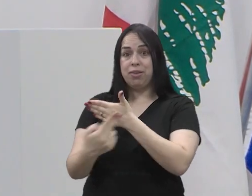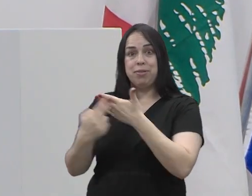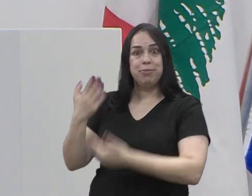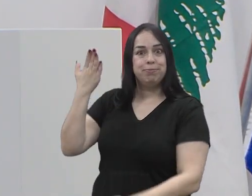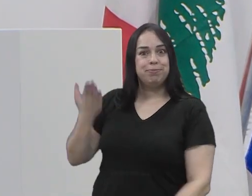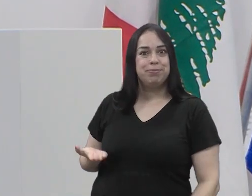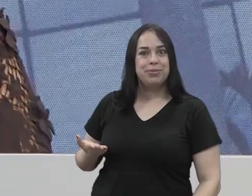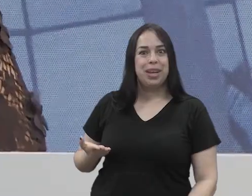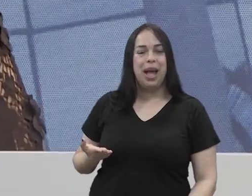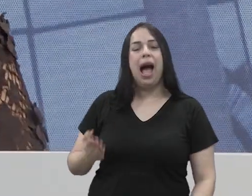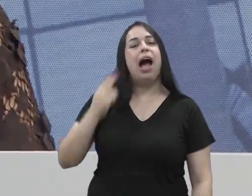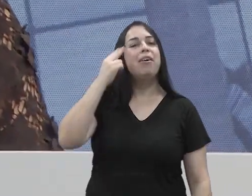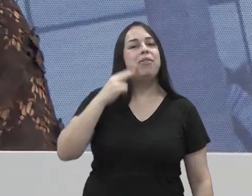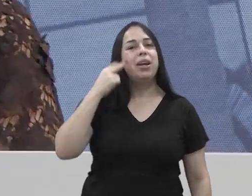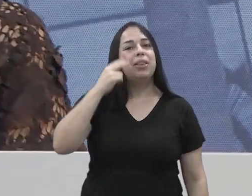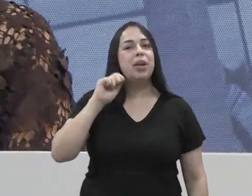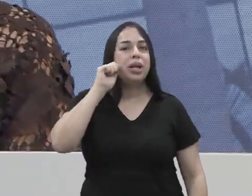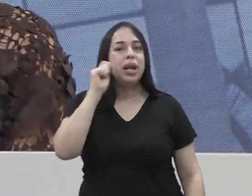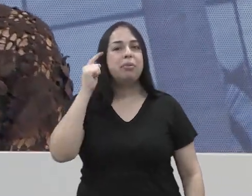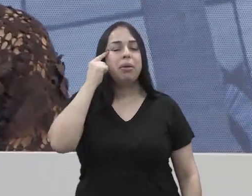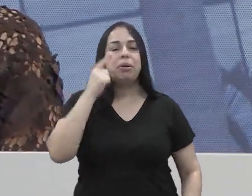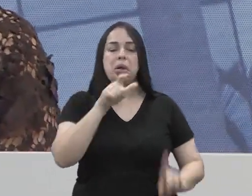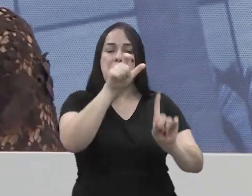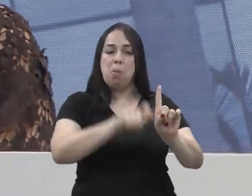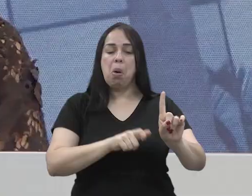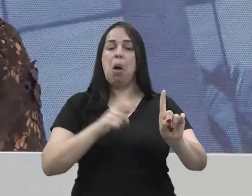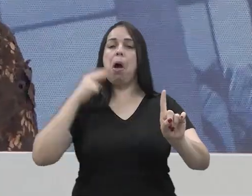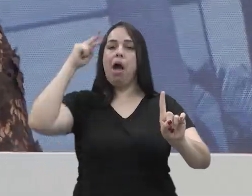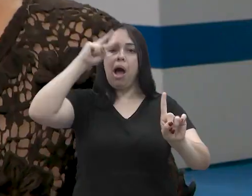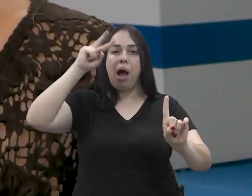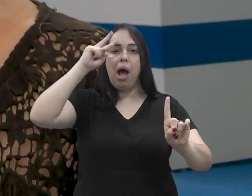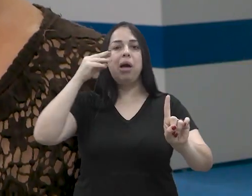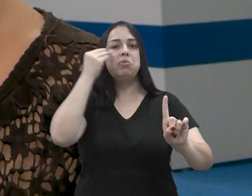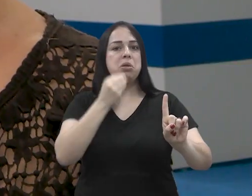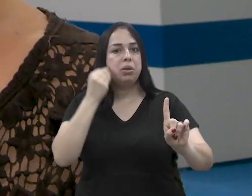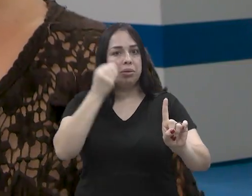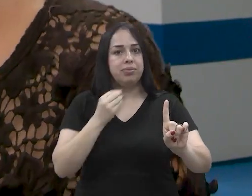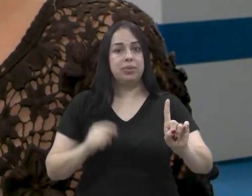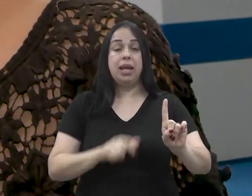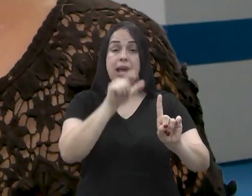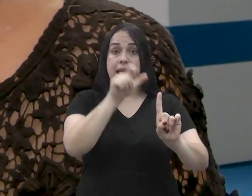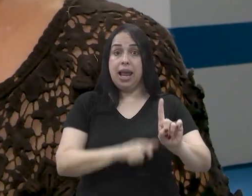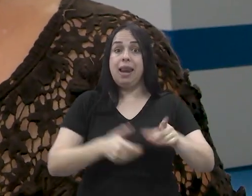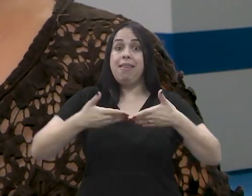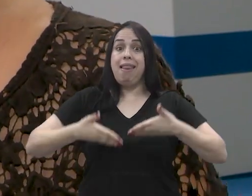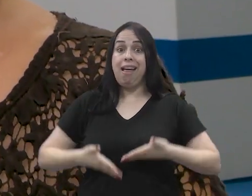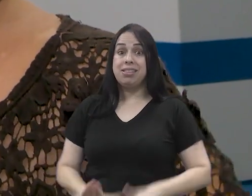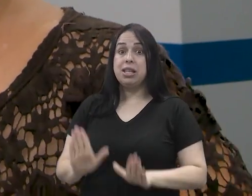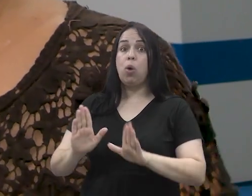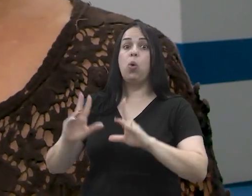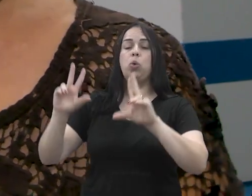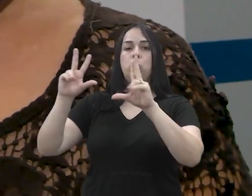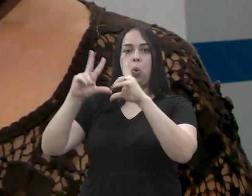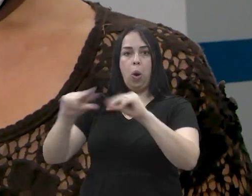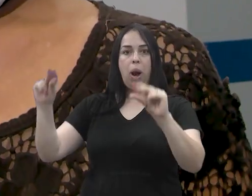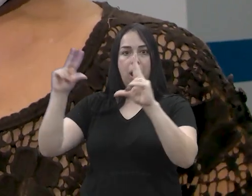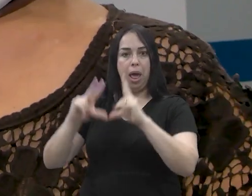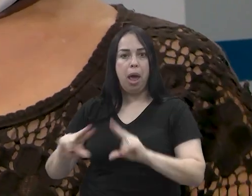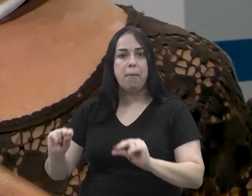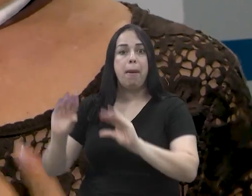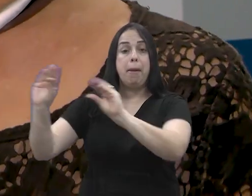vereadora Amélia Naomi, que ressaltou a trajetória dele na cidade. Ele é um libanês que veio para cá,